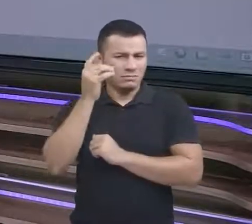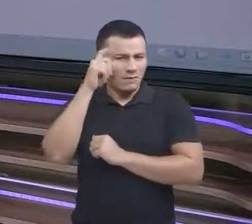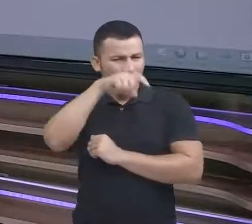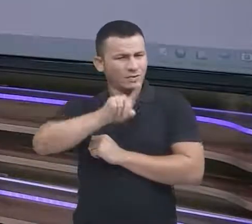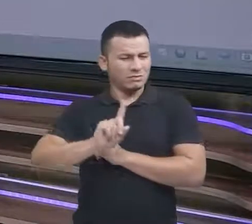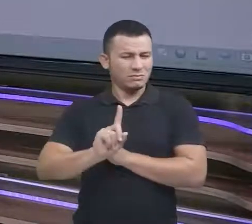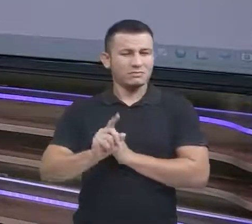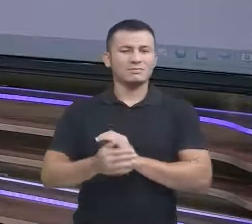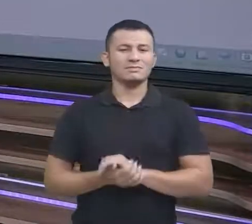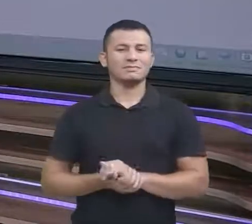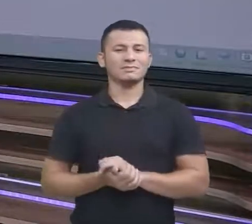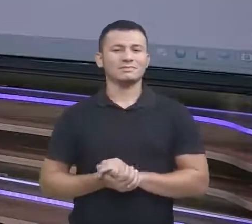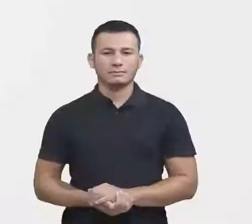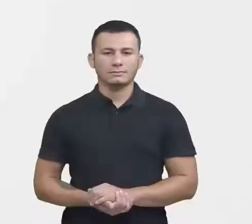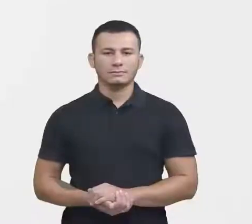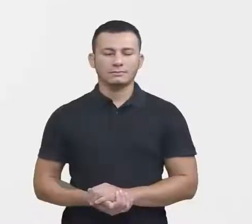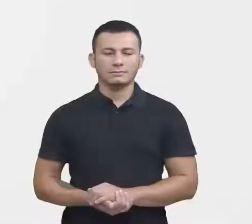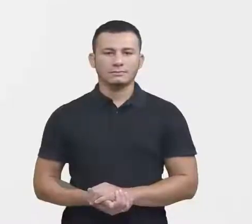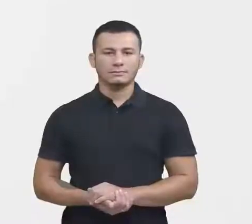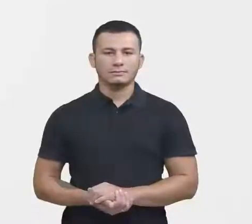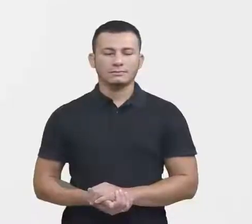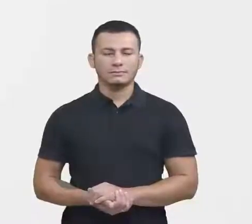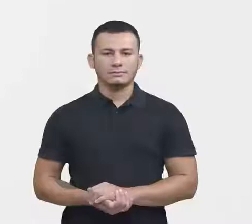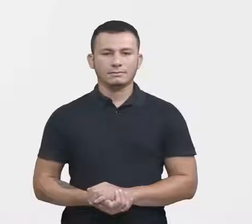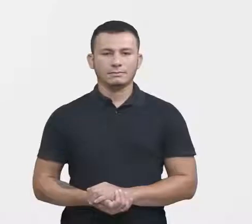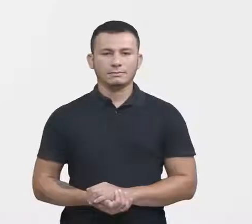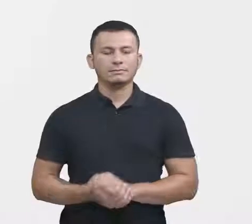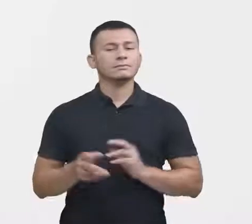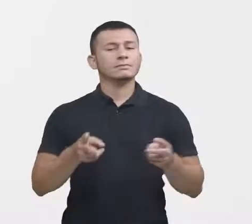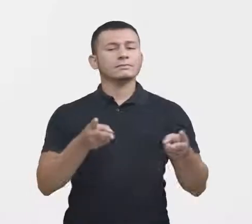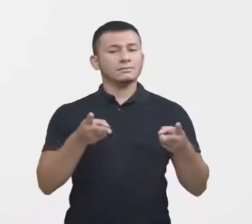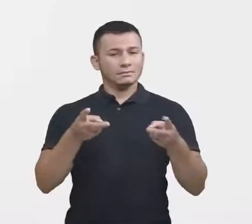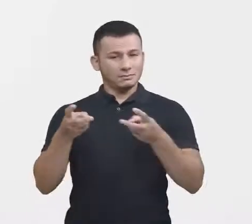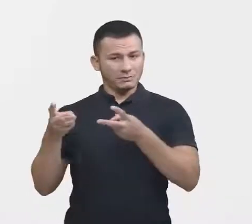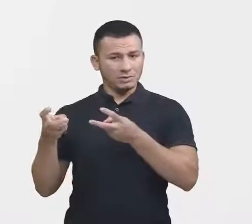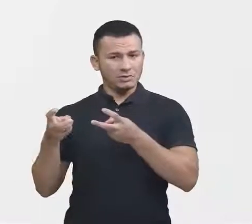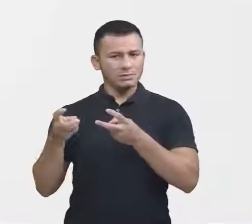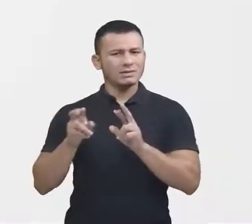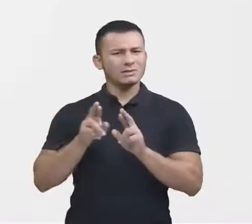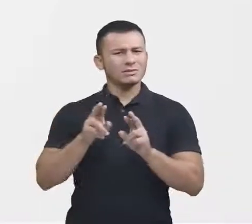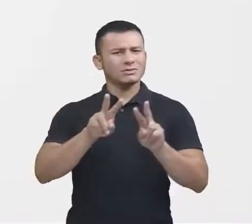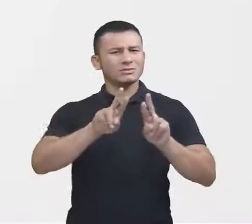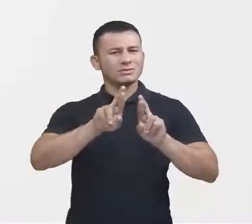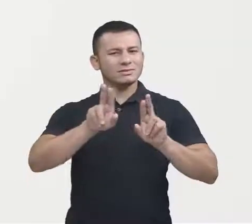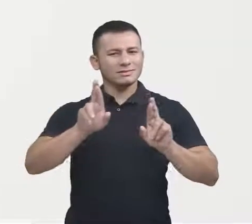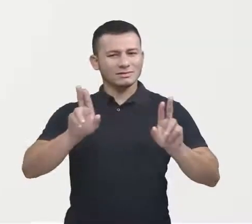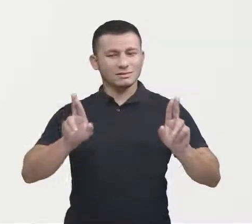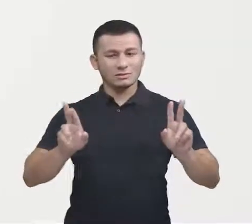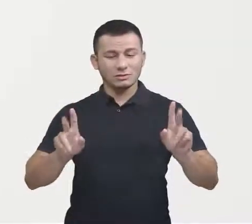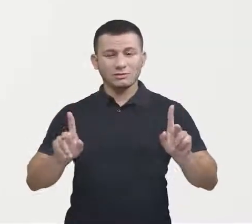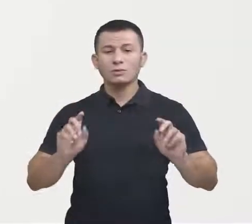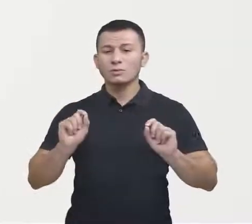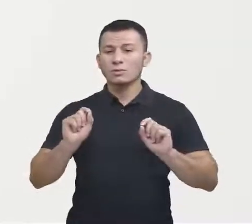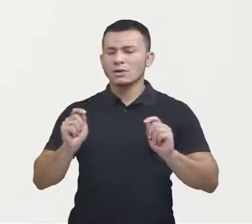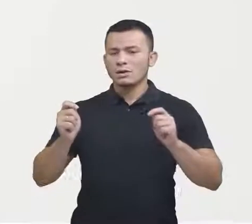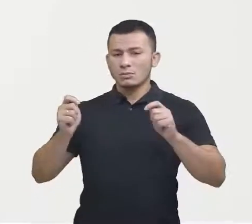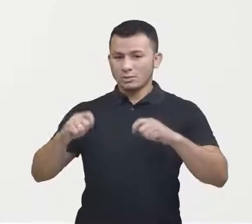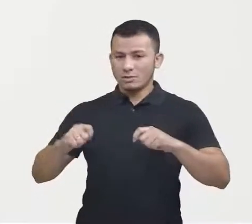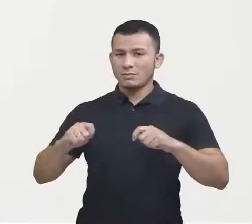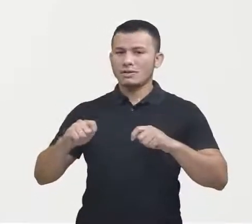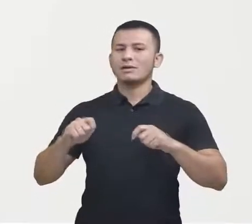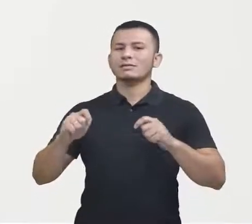não vamos ver que outro imasu perceber diferentes possibilidades